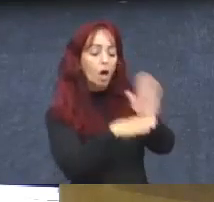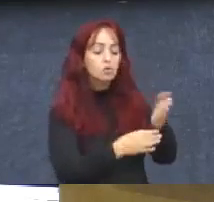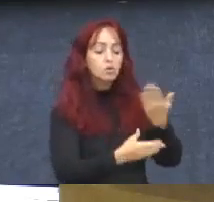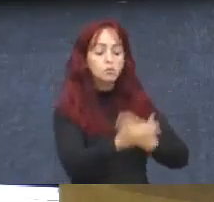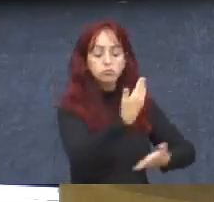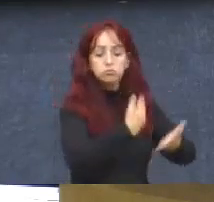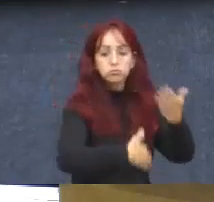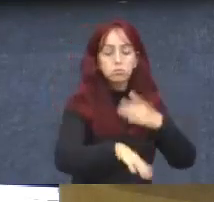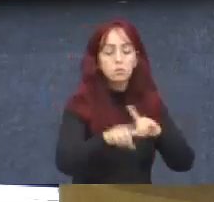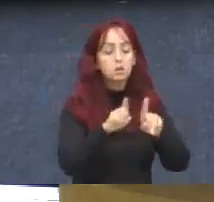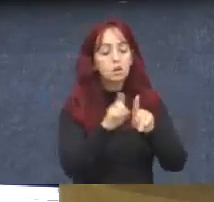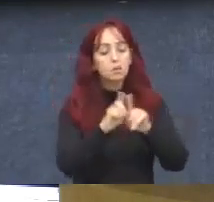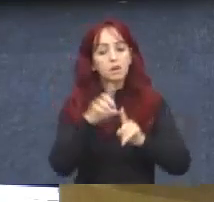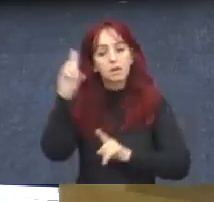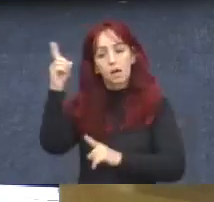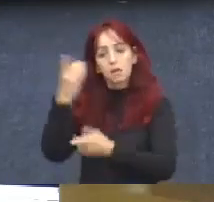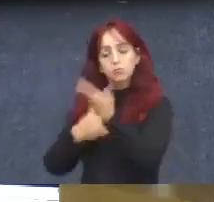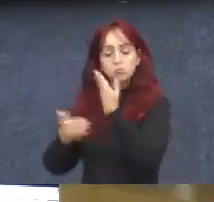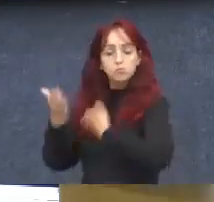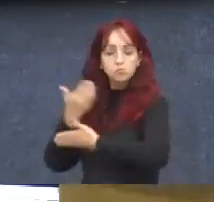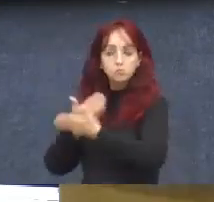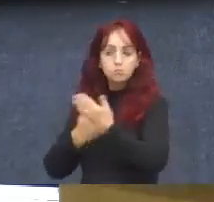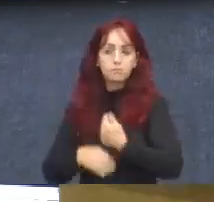irmãos, a mim o fizeste.